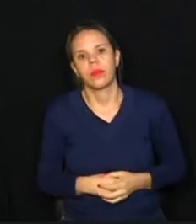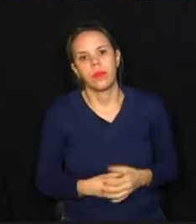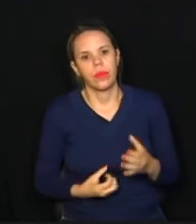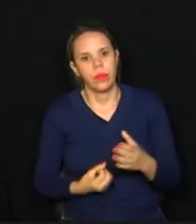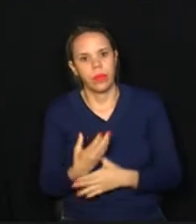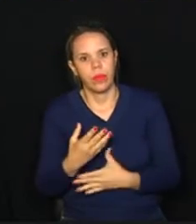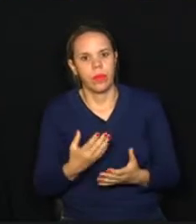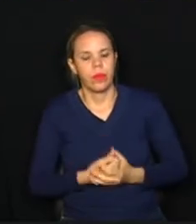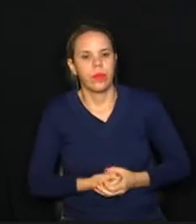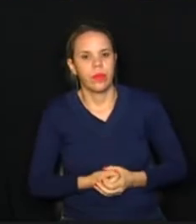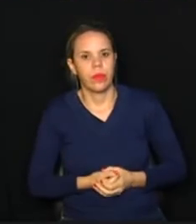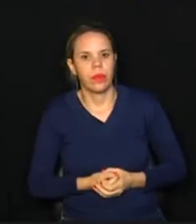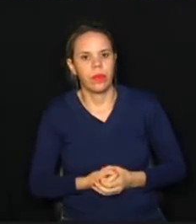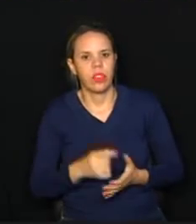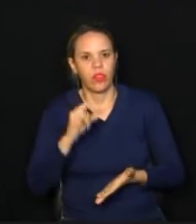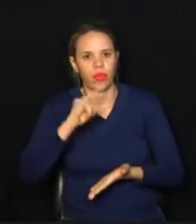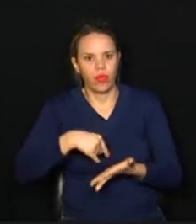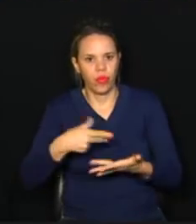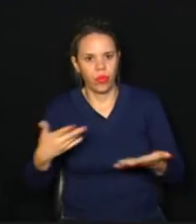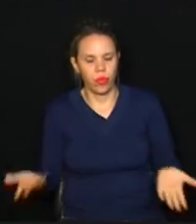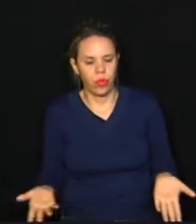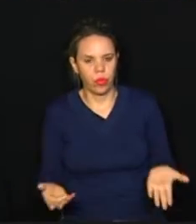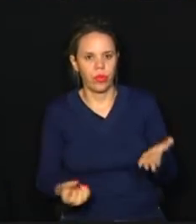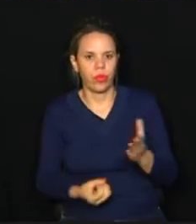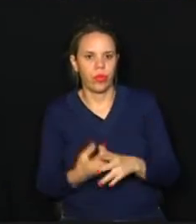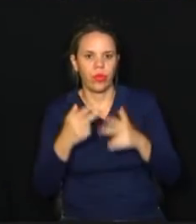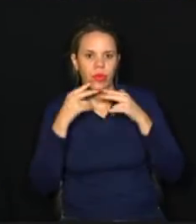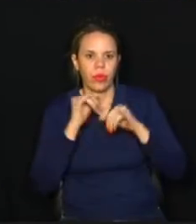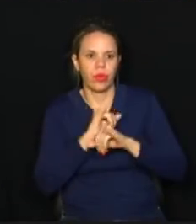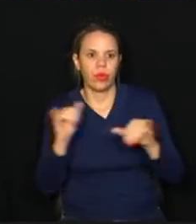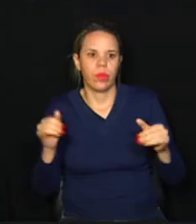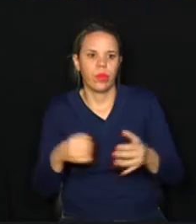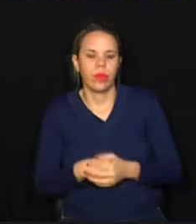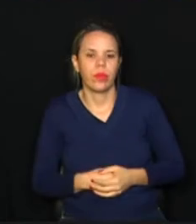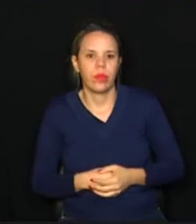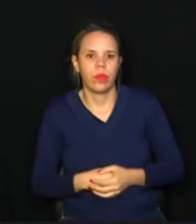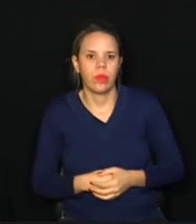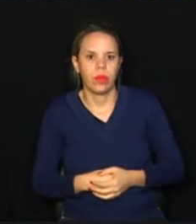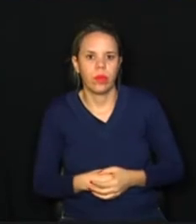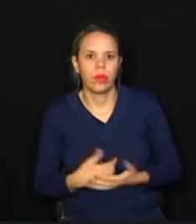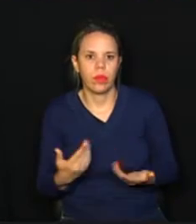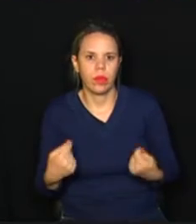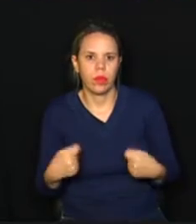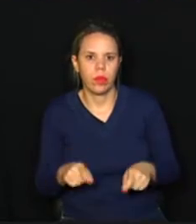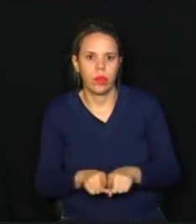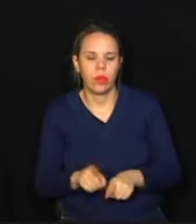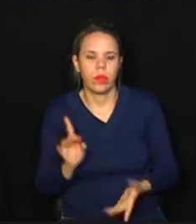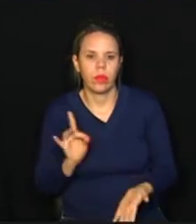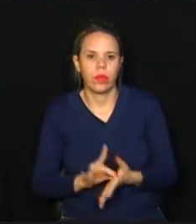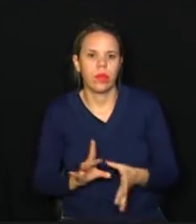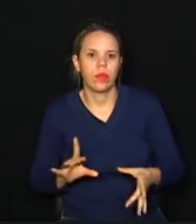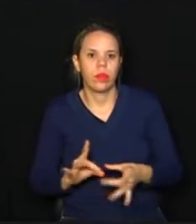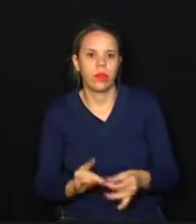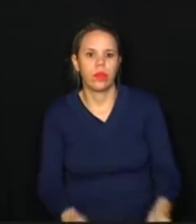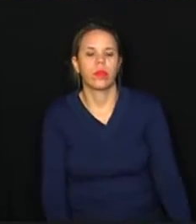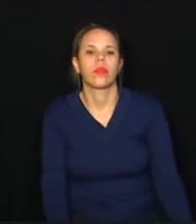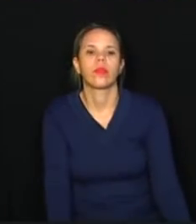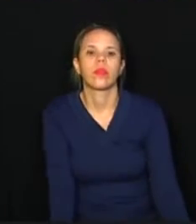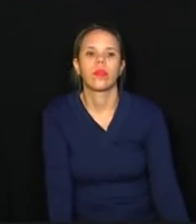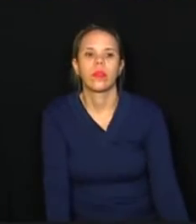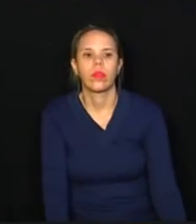geram-se documentos, geram-se notícias, e isso deve ser difundido